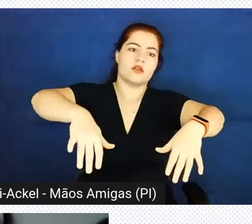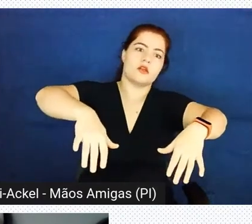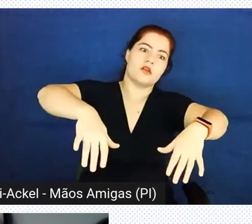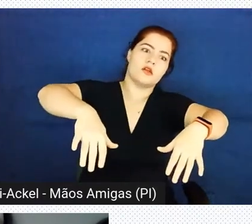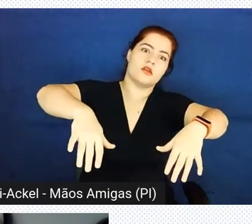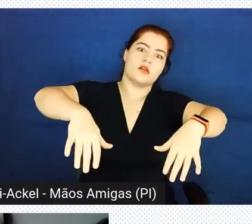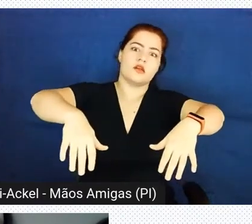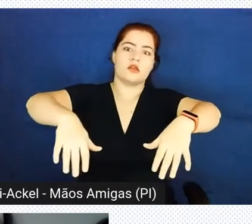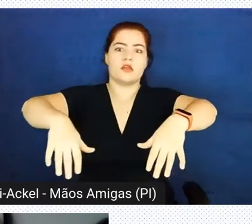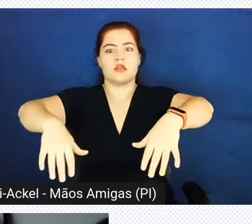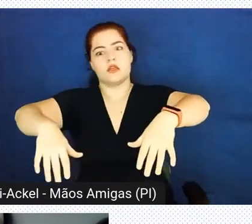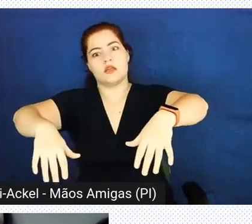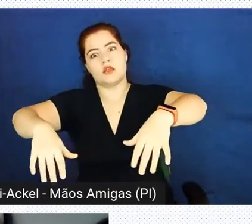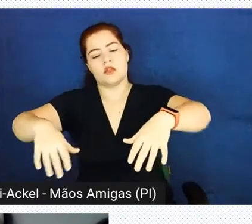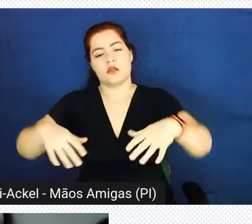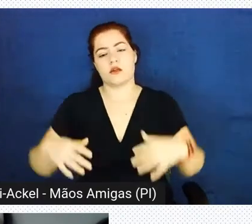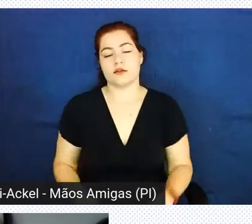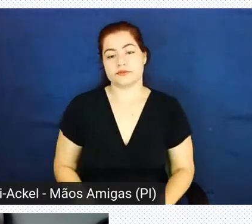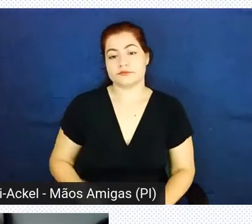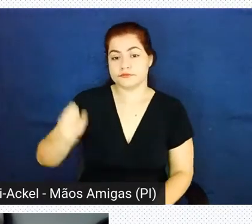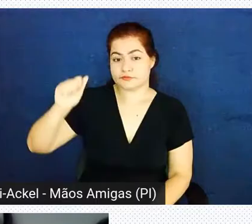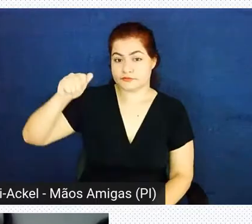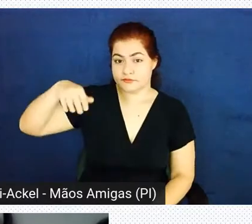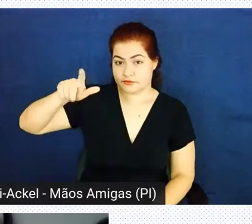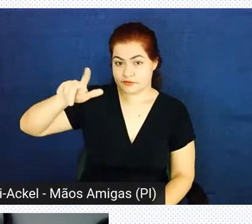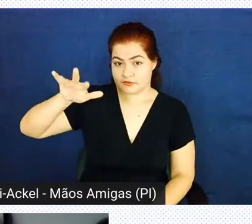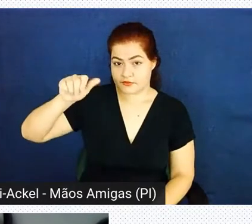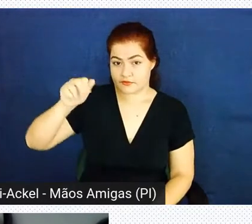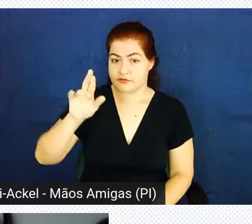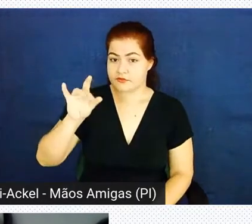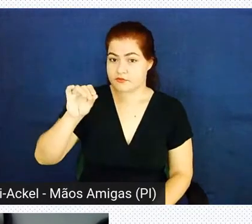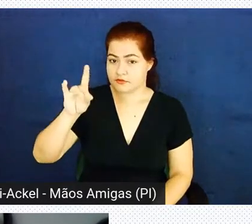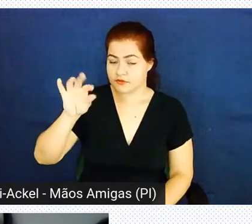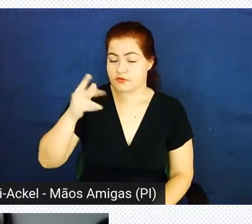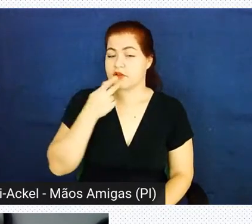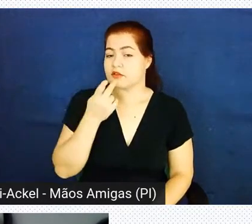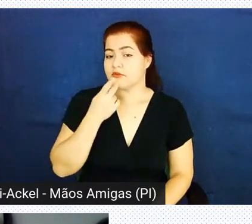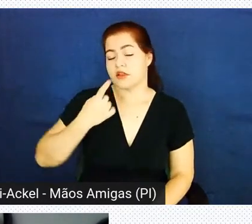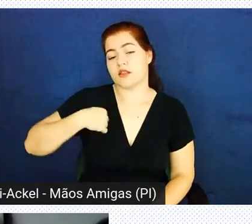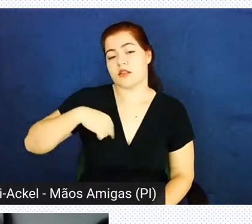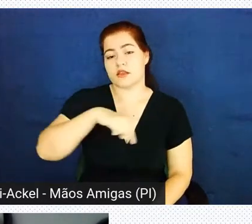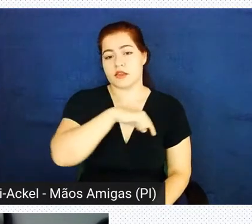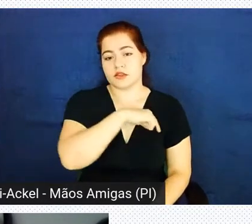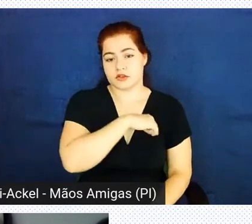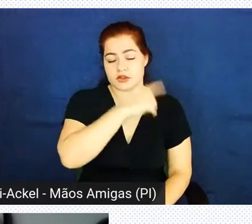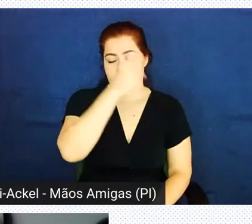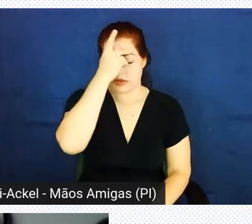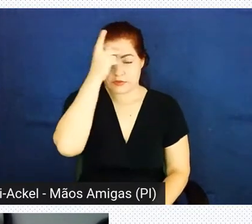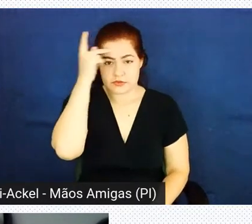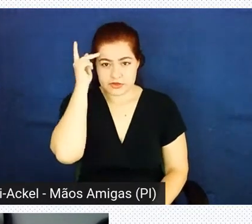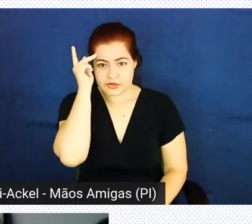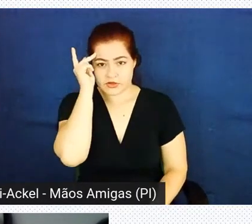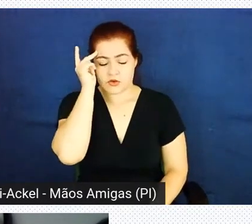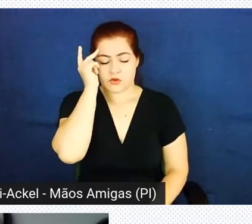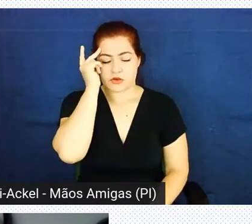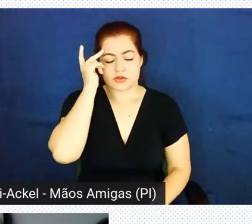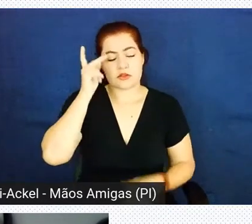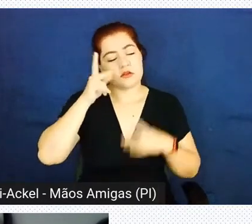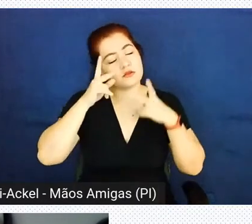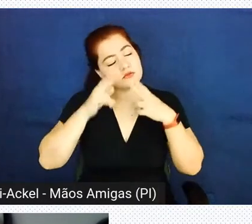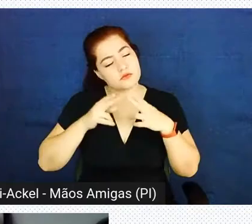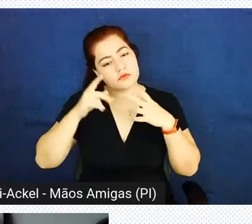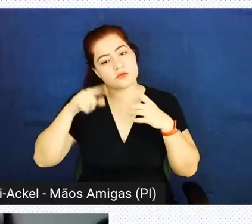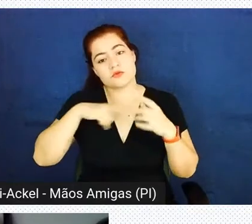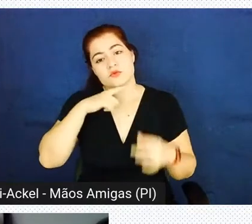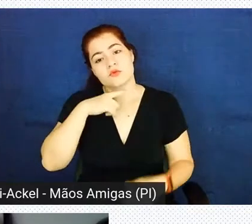Amélia Rodrigues diz que para as pessoas que estão ali no sono da indiferença